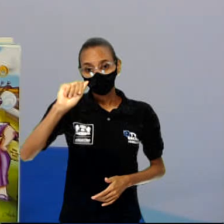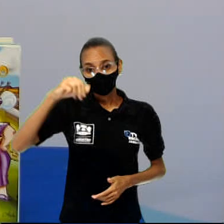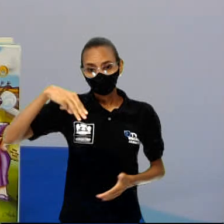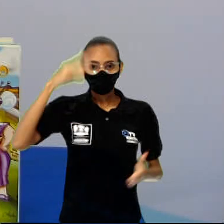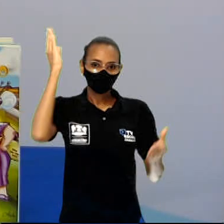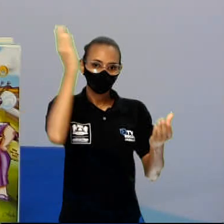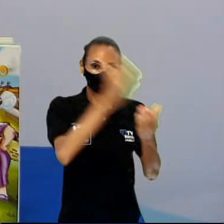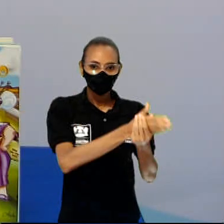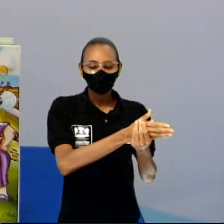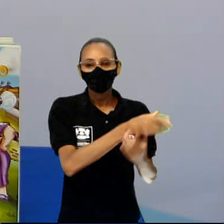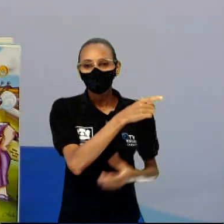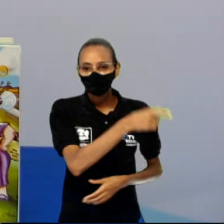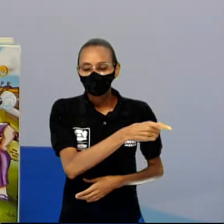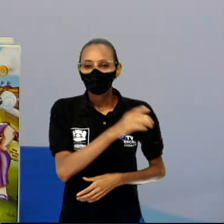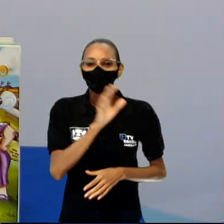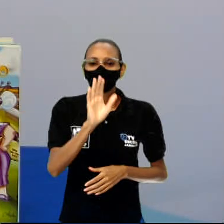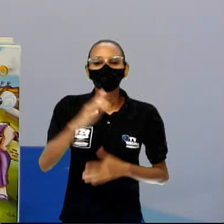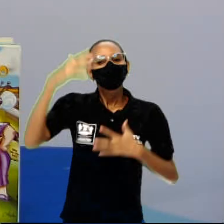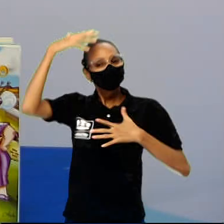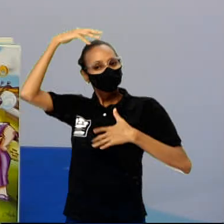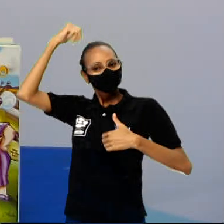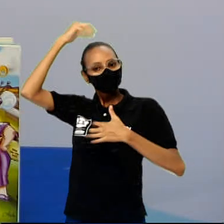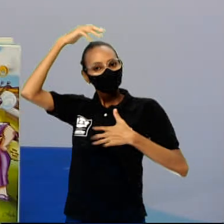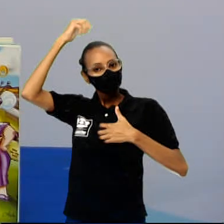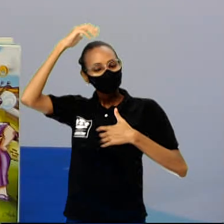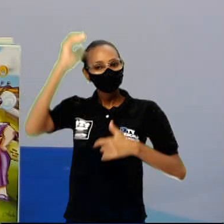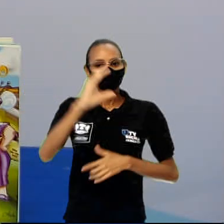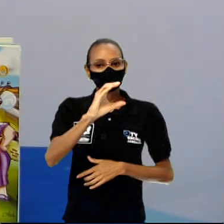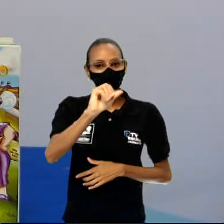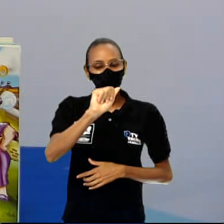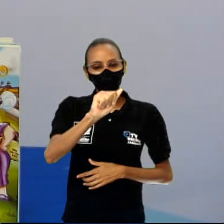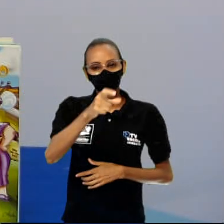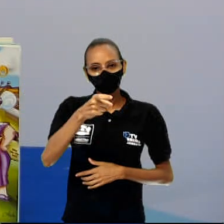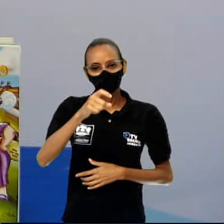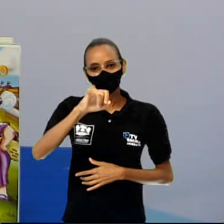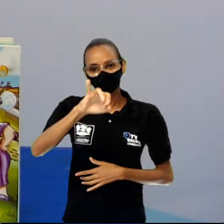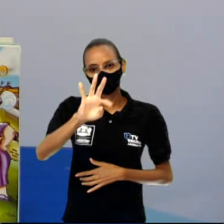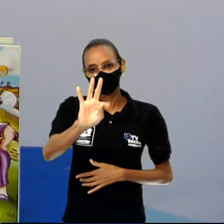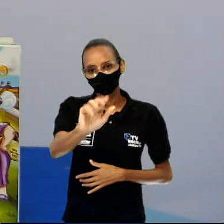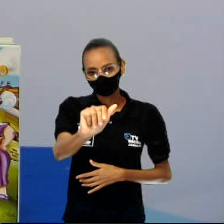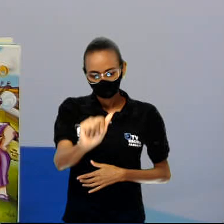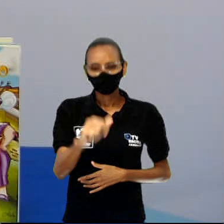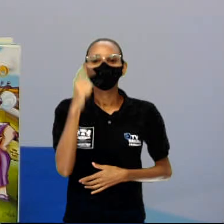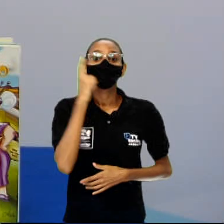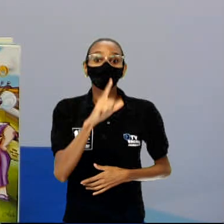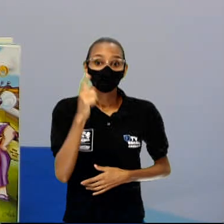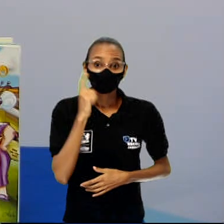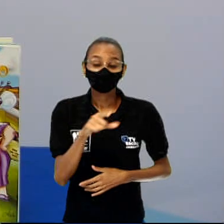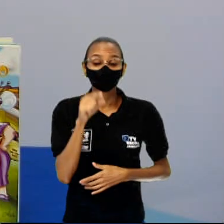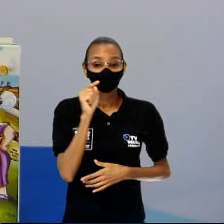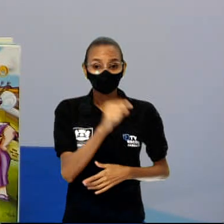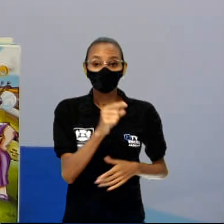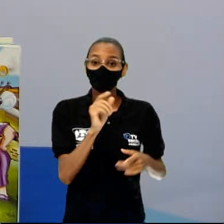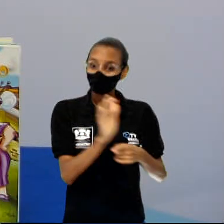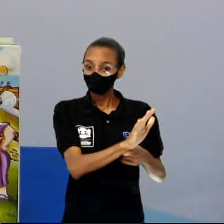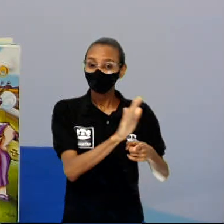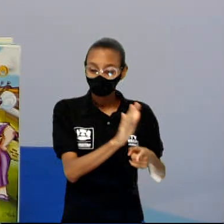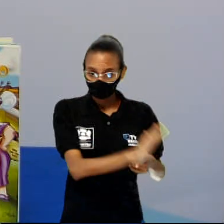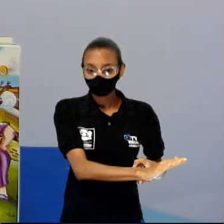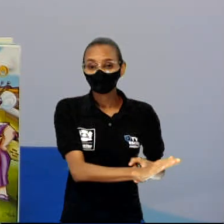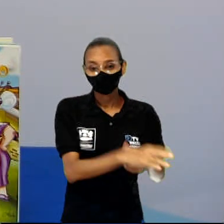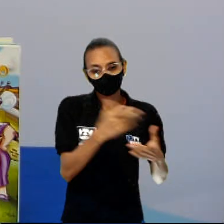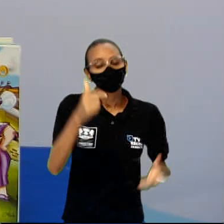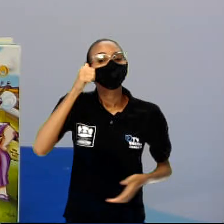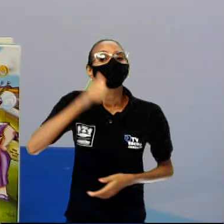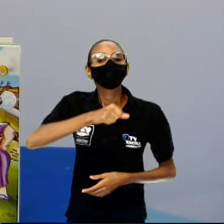Cachita conseguiu cumprir a sua missão, que era resolver o problema daquela comunidade lá do circo. A vovó, quando